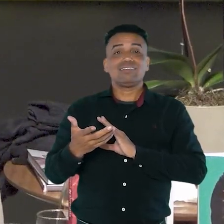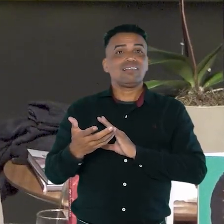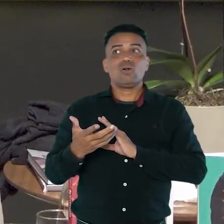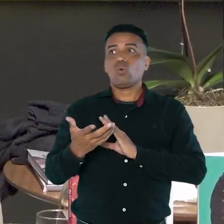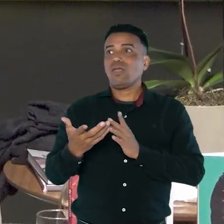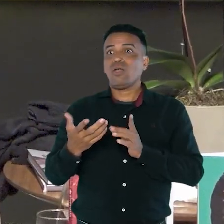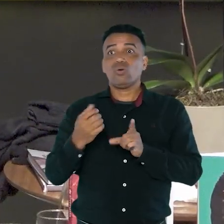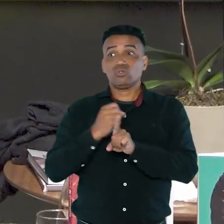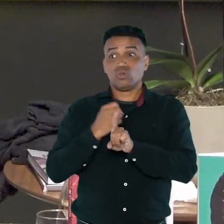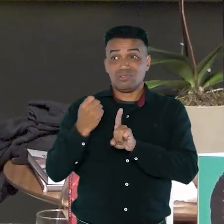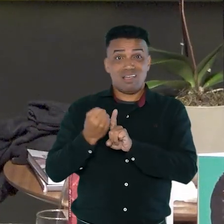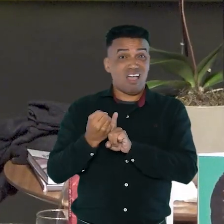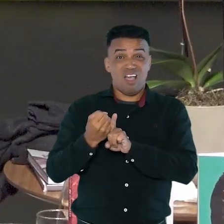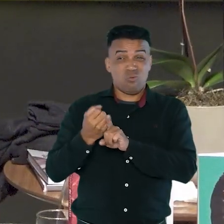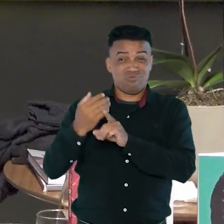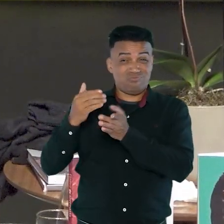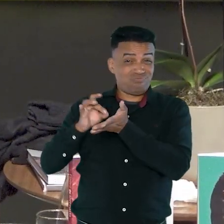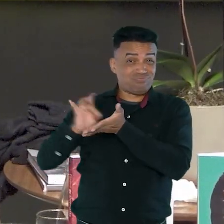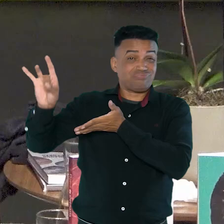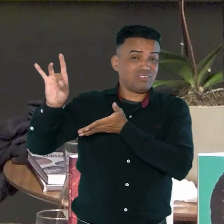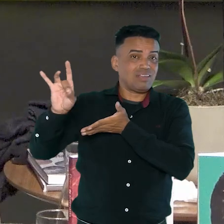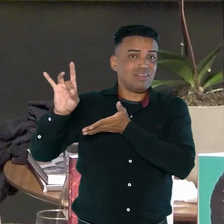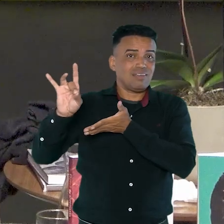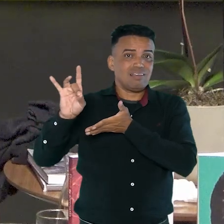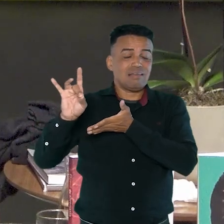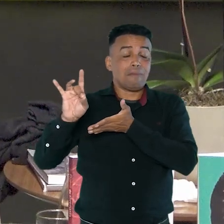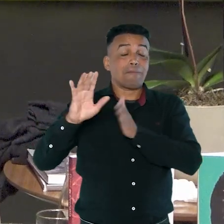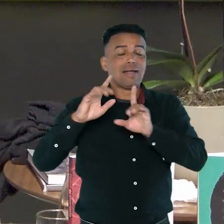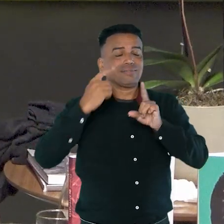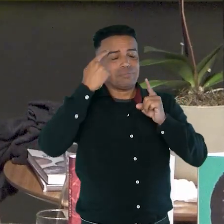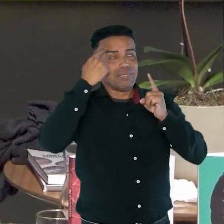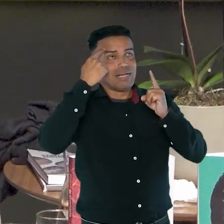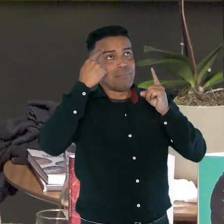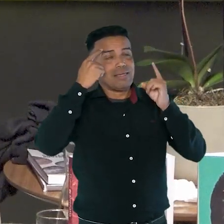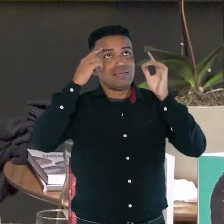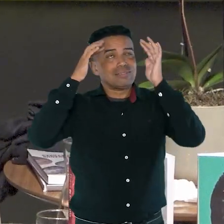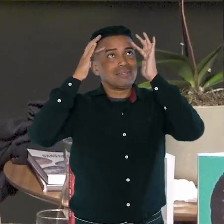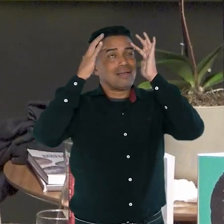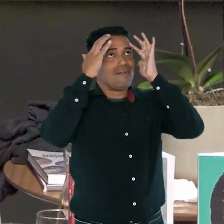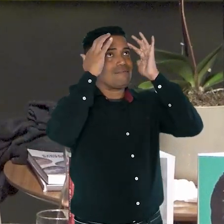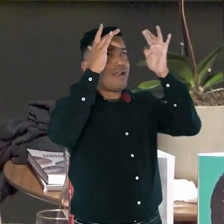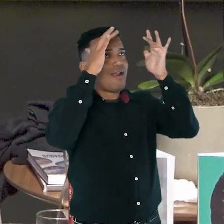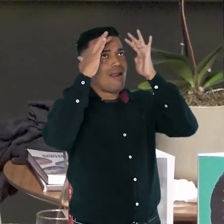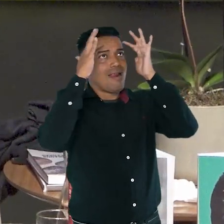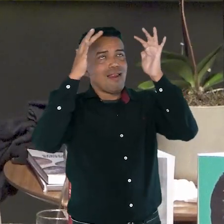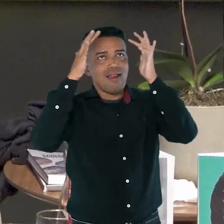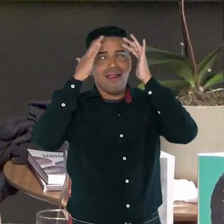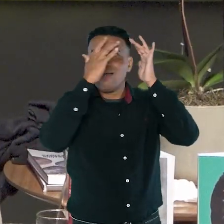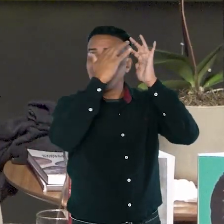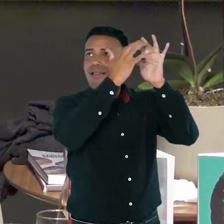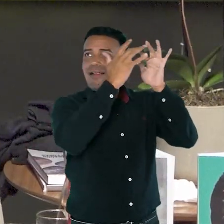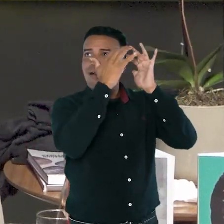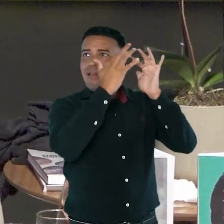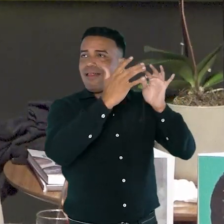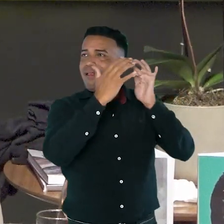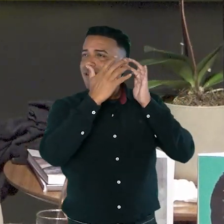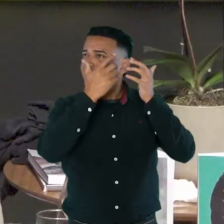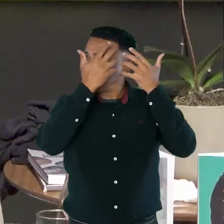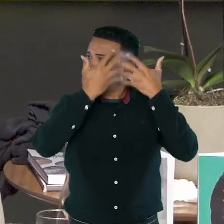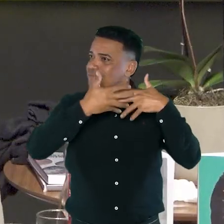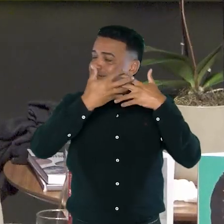eu ia porque eu tinha que ir, mano. Mas a minha cabeça estava em outra parada. Eu queria